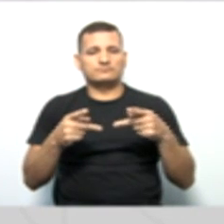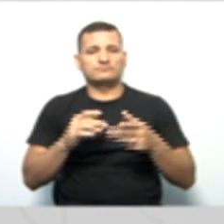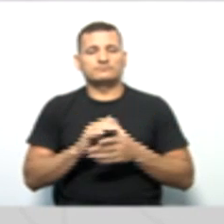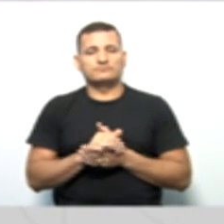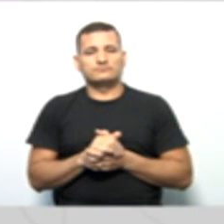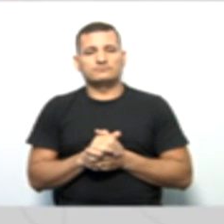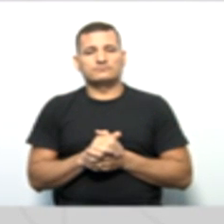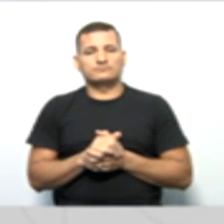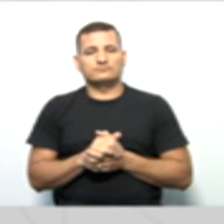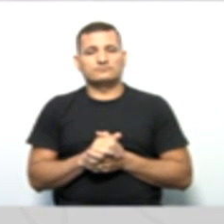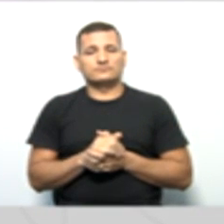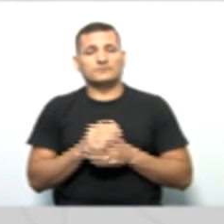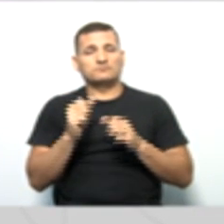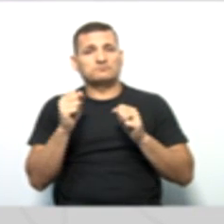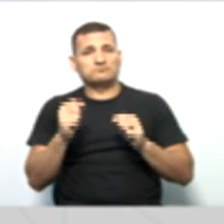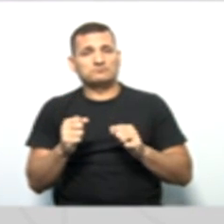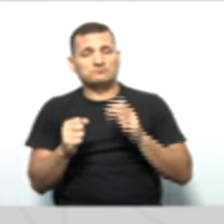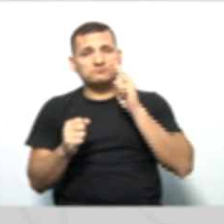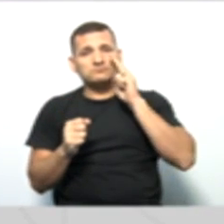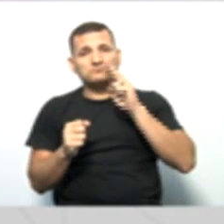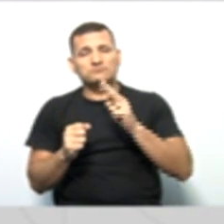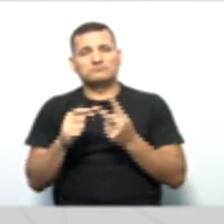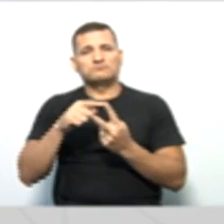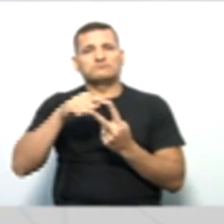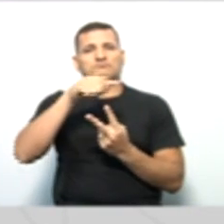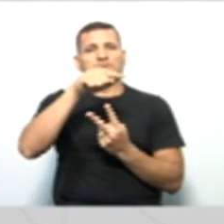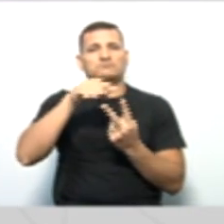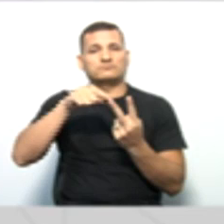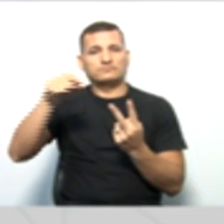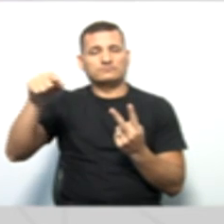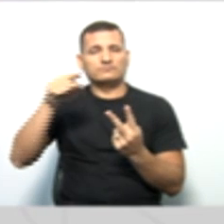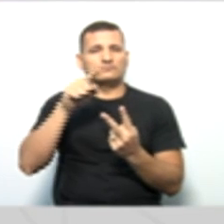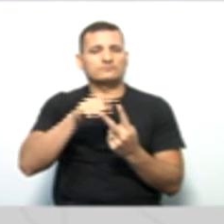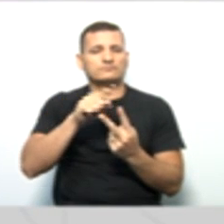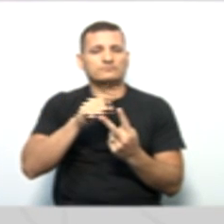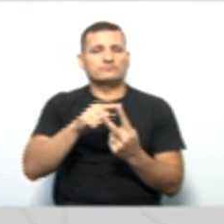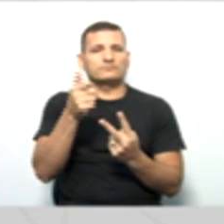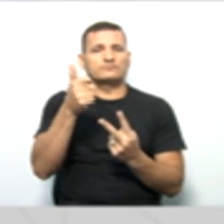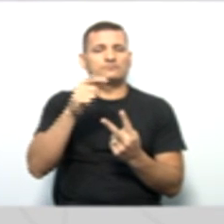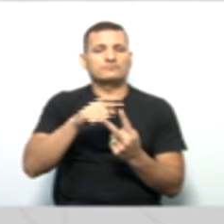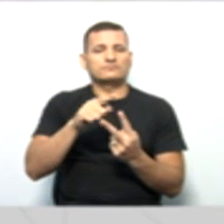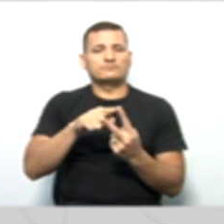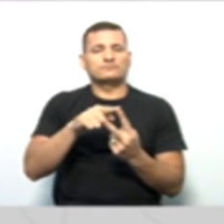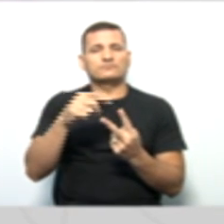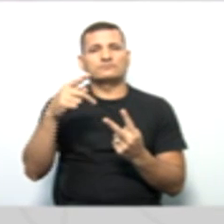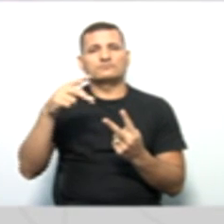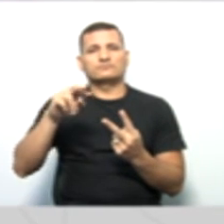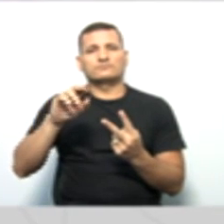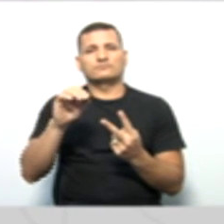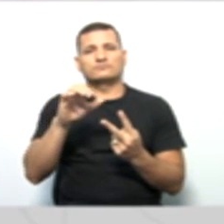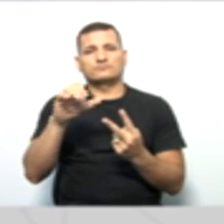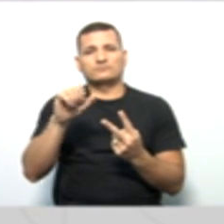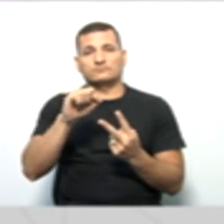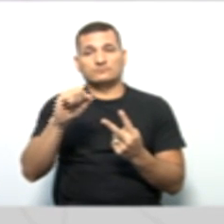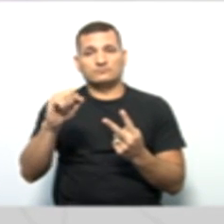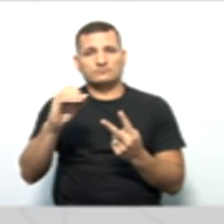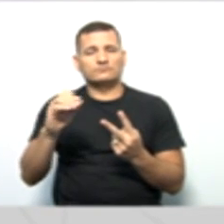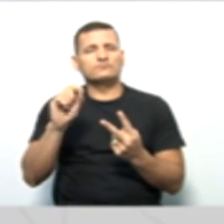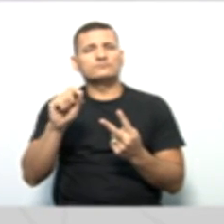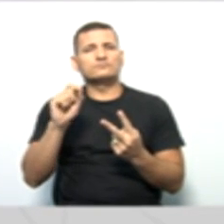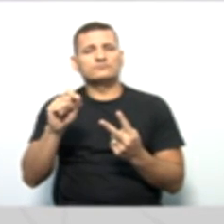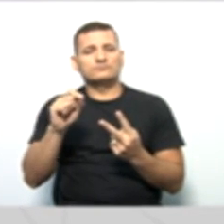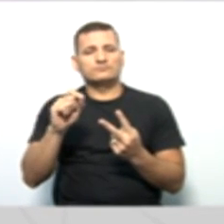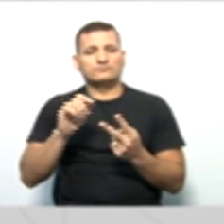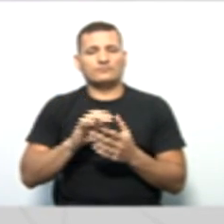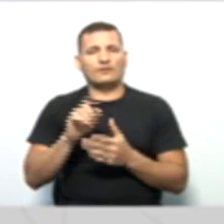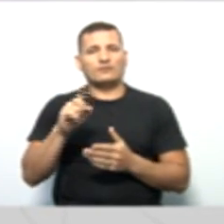fazer o que? Ele pode ser visto em duas dimensões possíveis. A primeira dela é o quê? Dimensão de processo. O que é isso, gente? Ó,